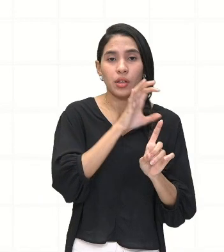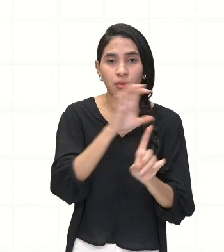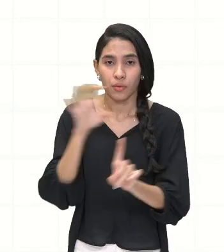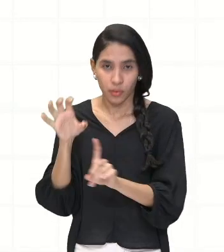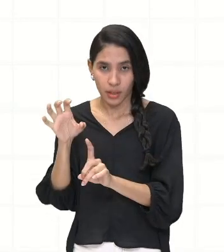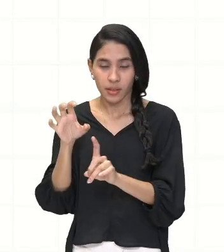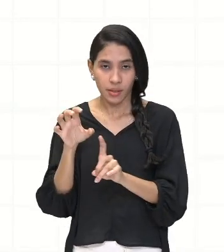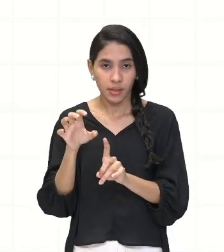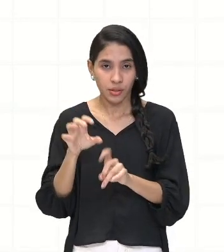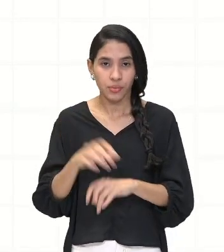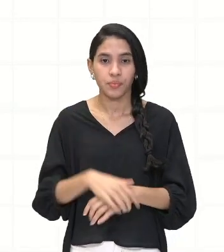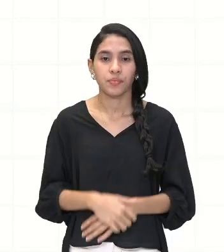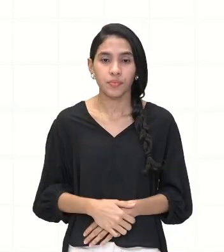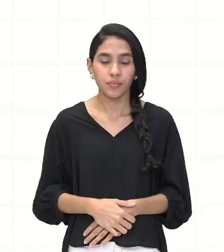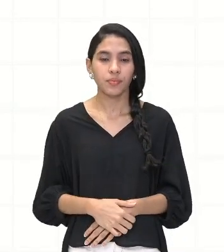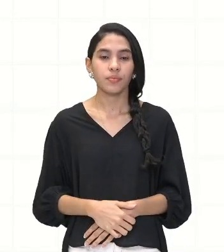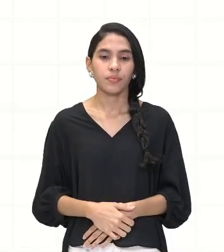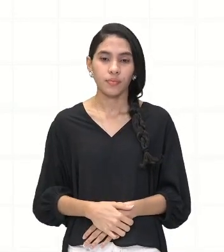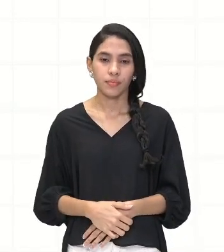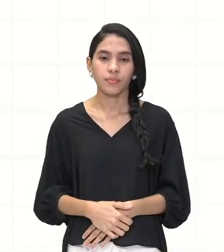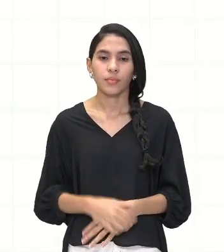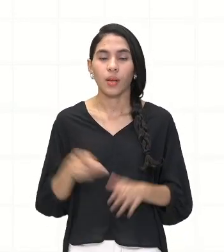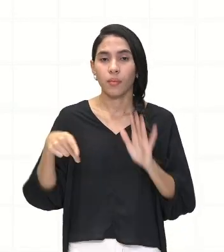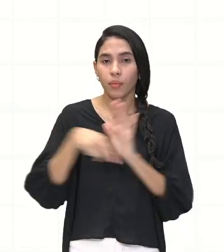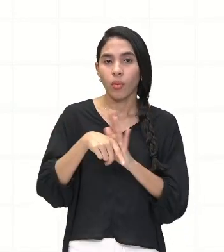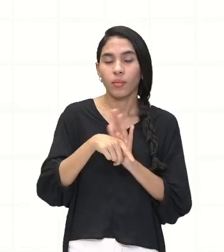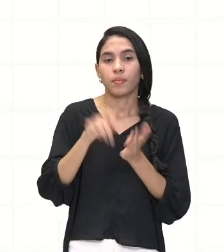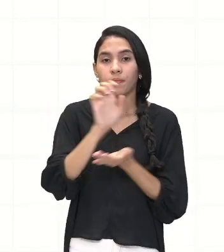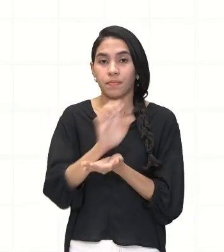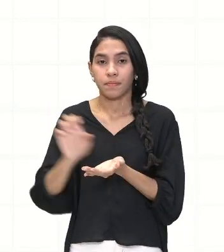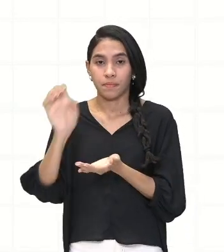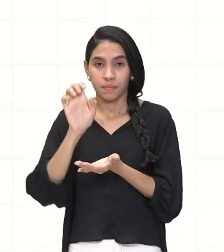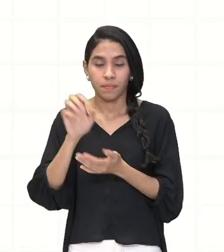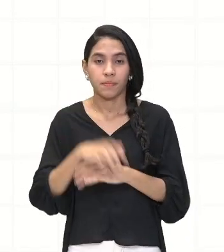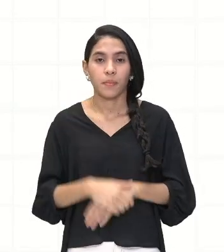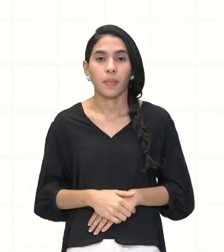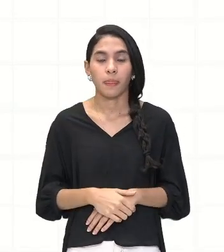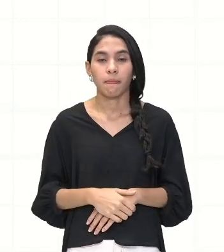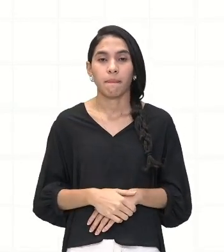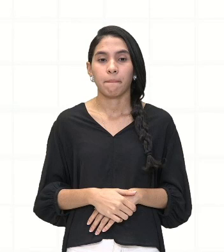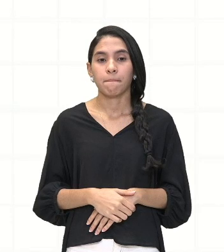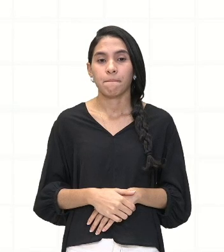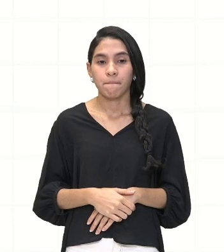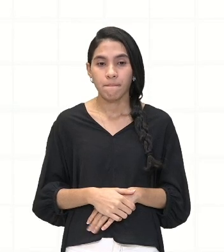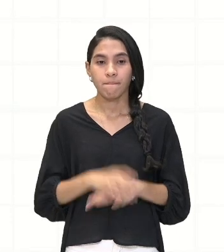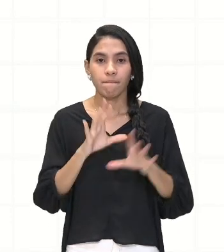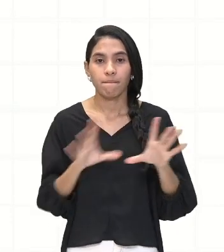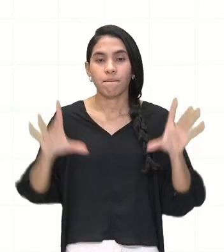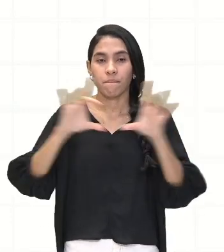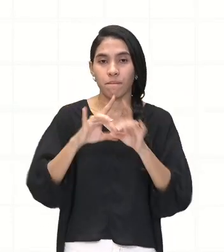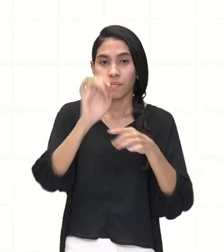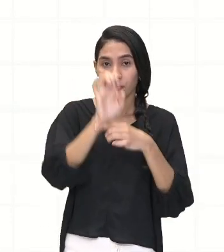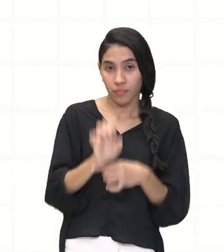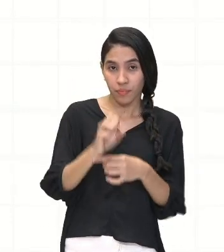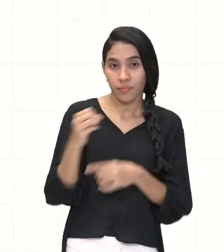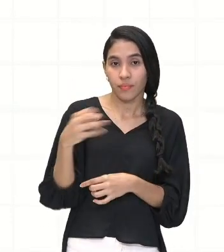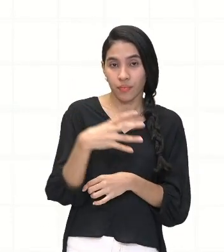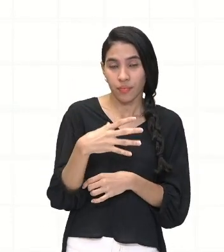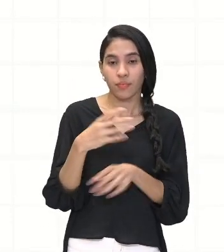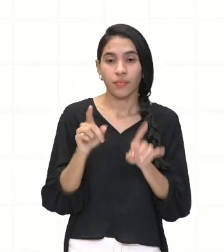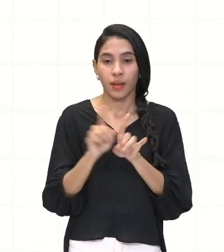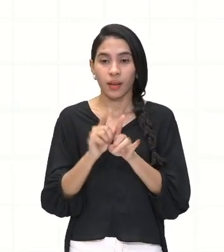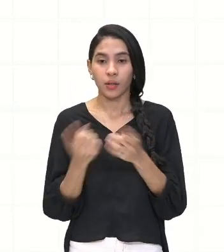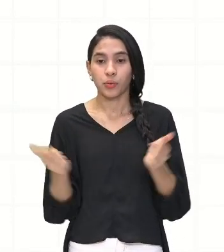mexer na configuração geográfica da Europa. Então, a consolidação dos estados modernos,